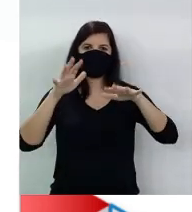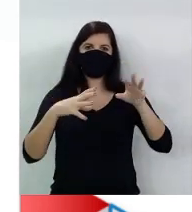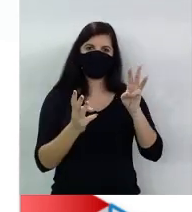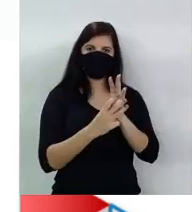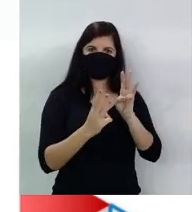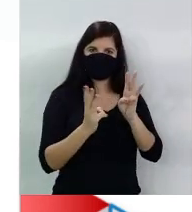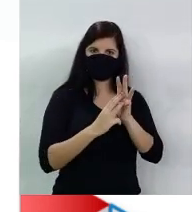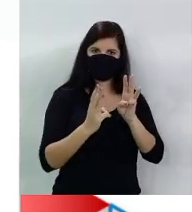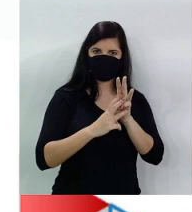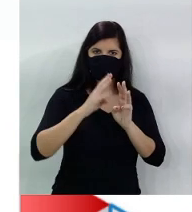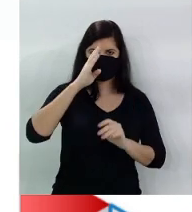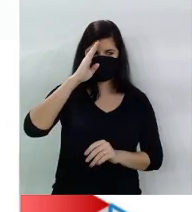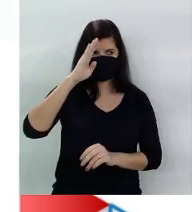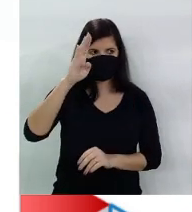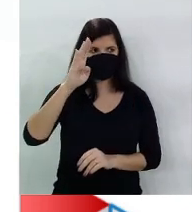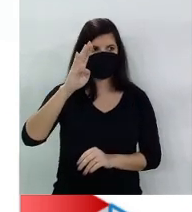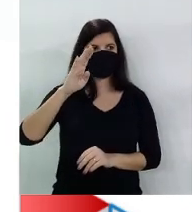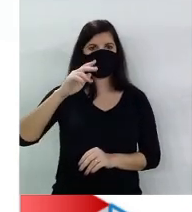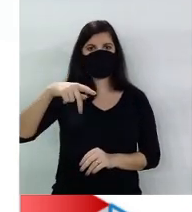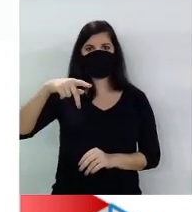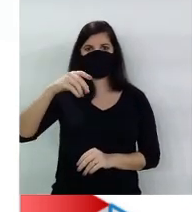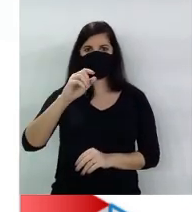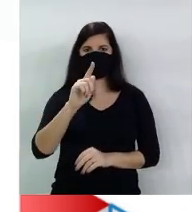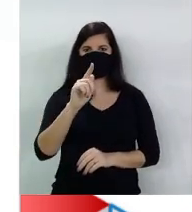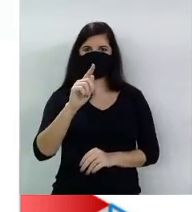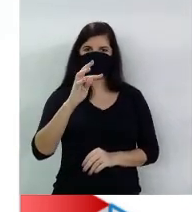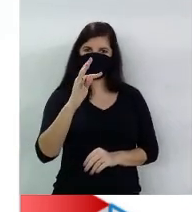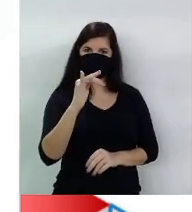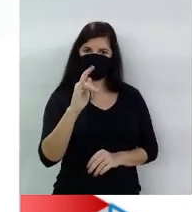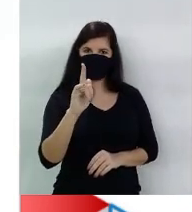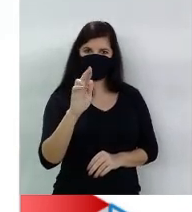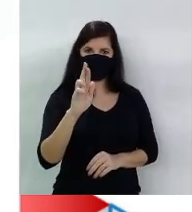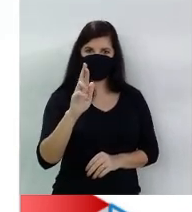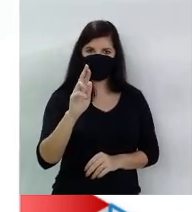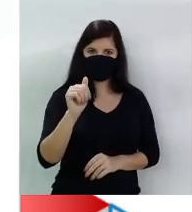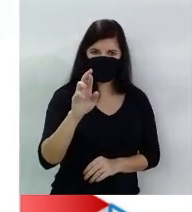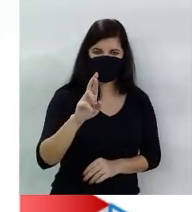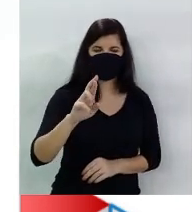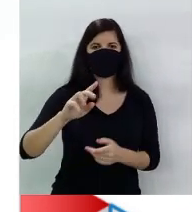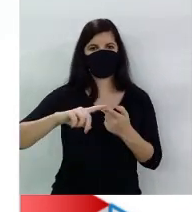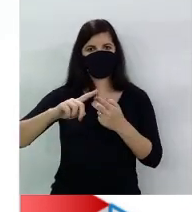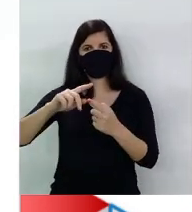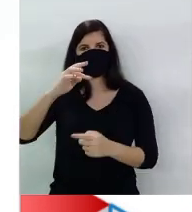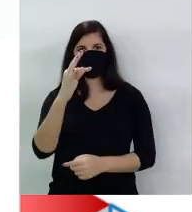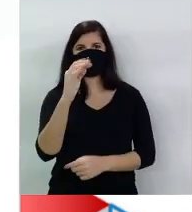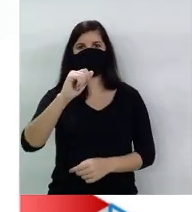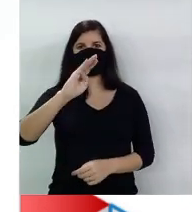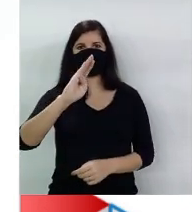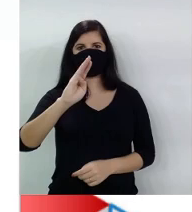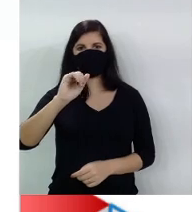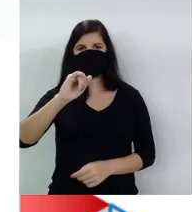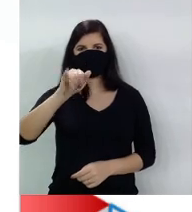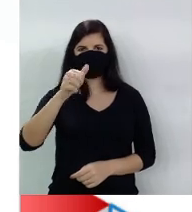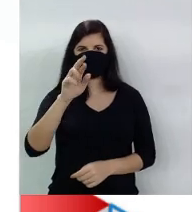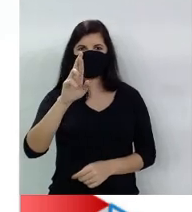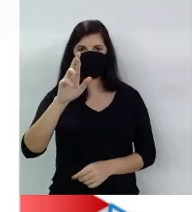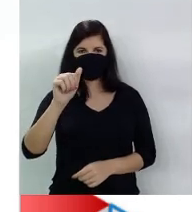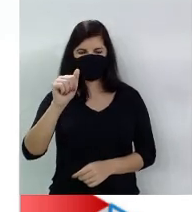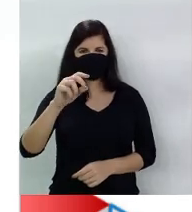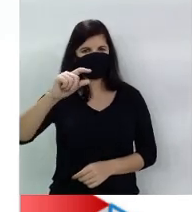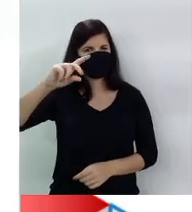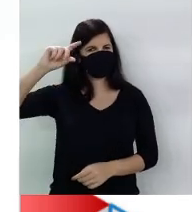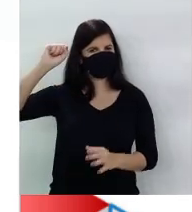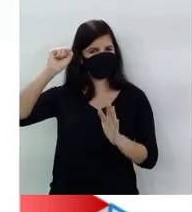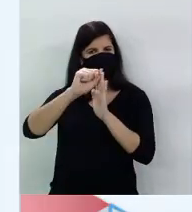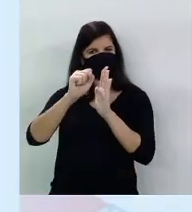índios, principalmente potiguares e tabajaras, há muitos séculos antes da descoberta,